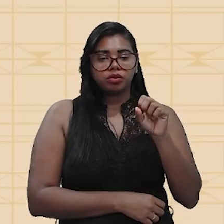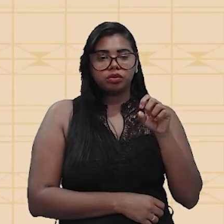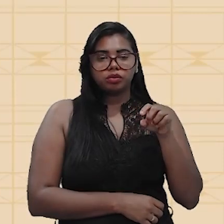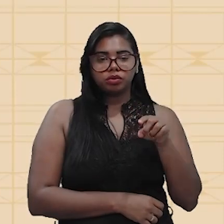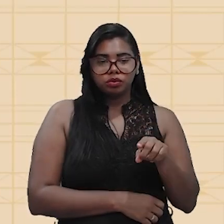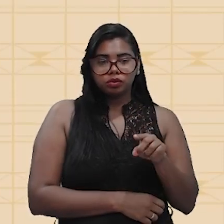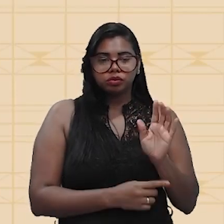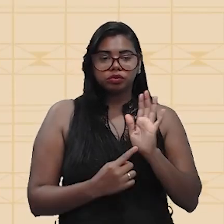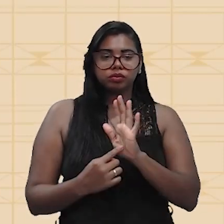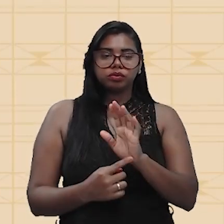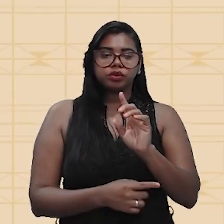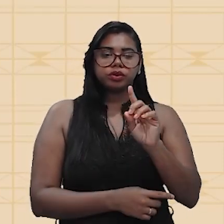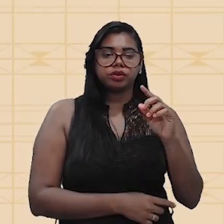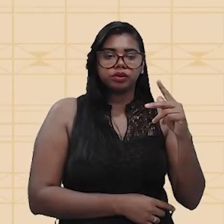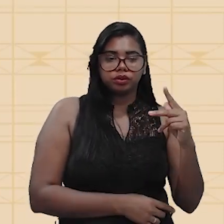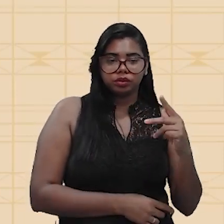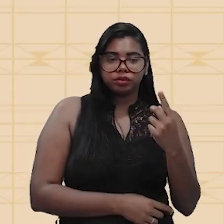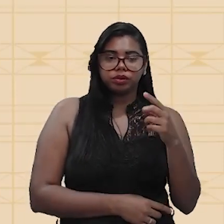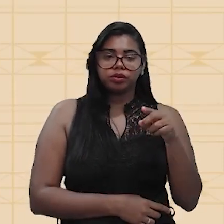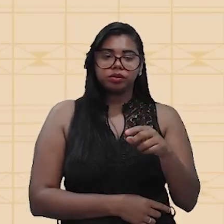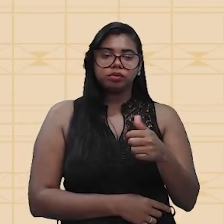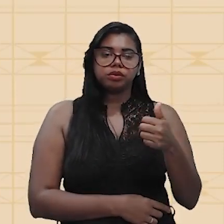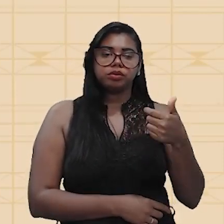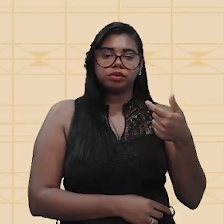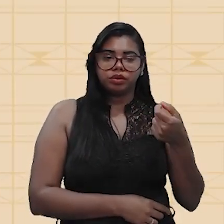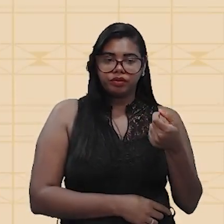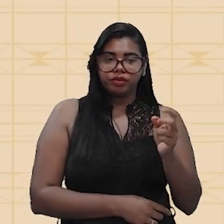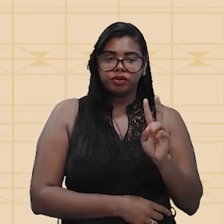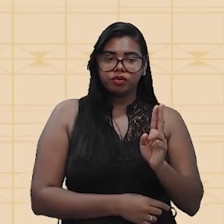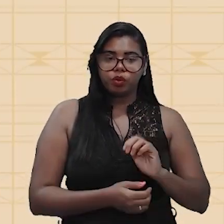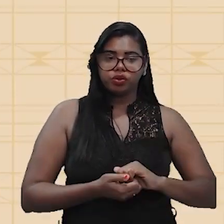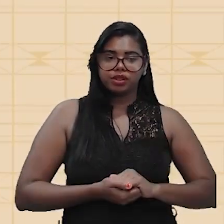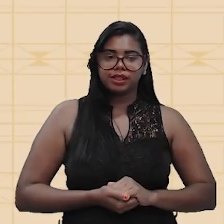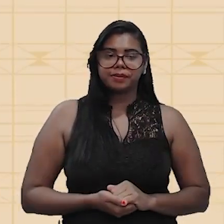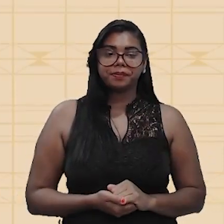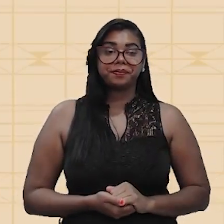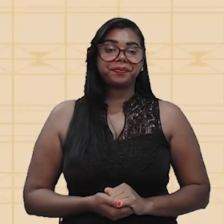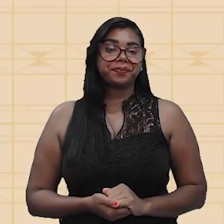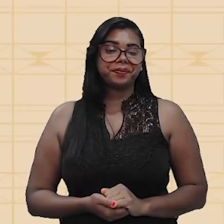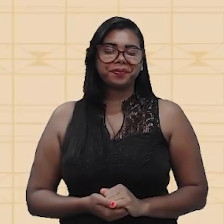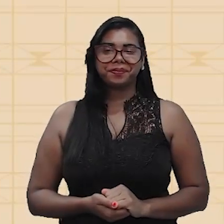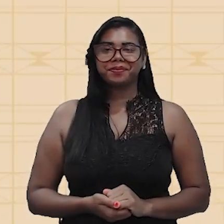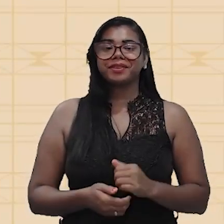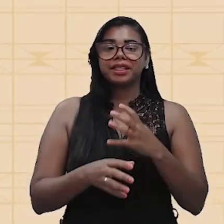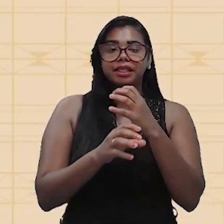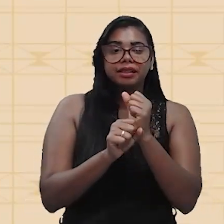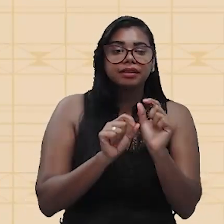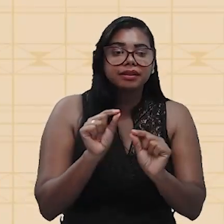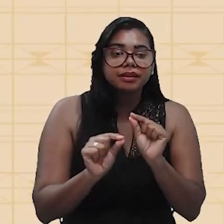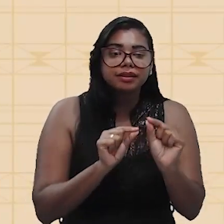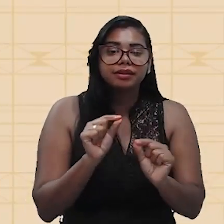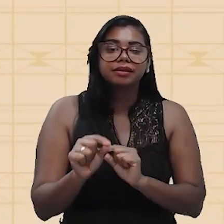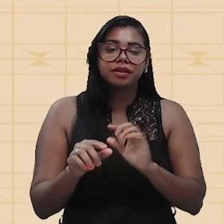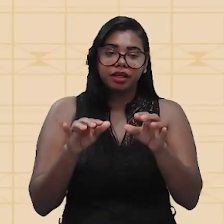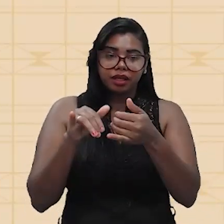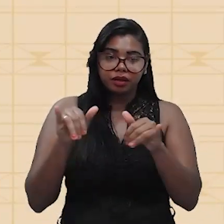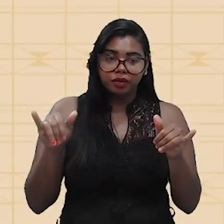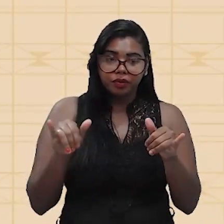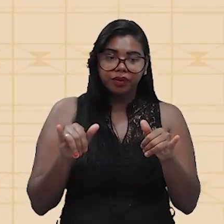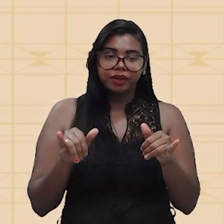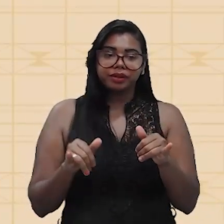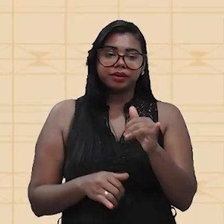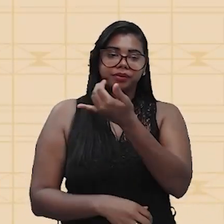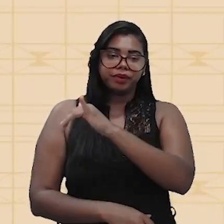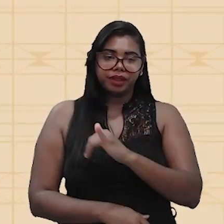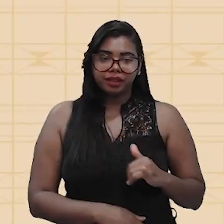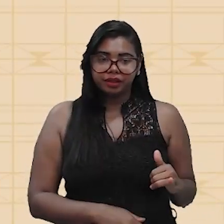de 1.120 volts. Agora é só a gente calcular o quê? A corrente elétrica. Lembrando que essa DDP